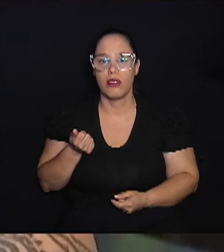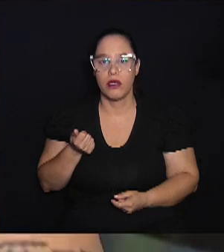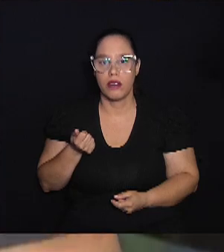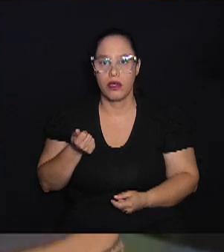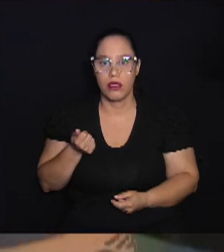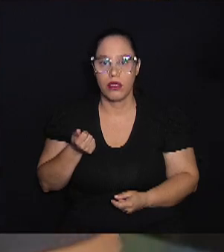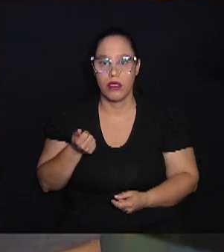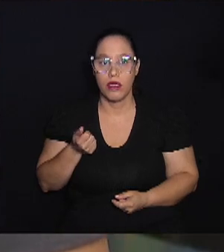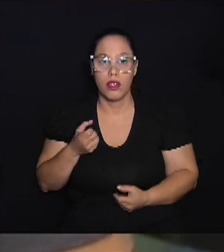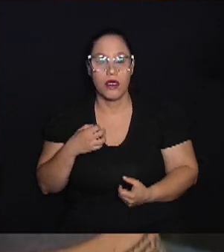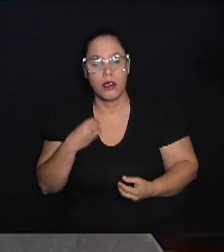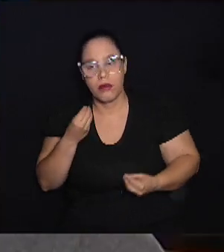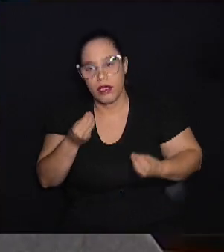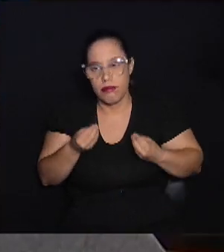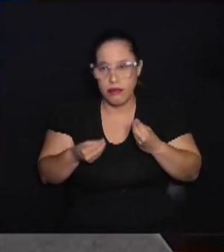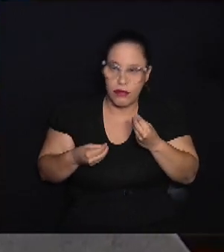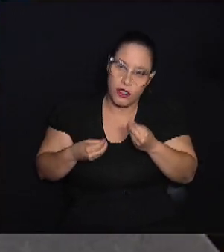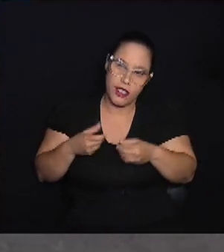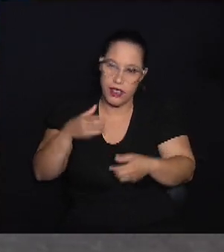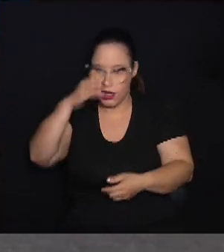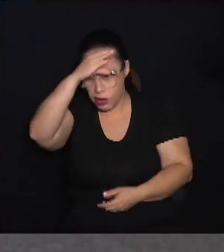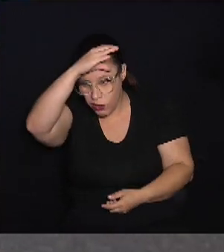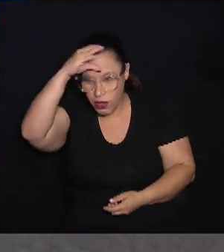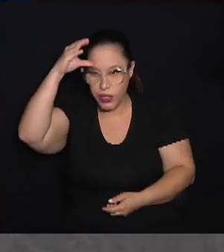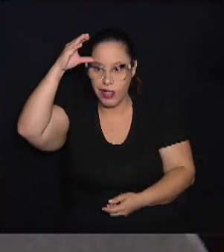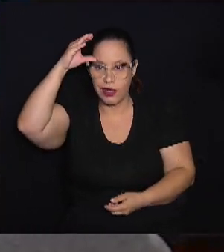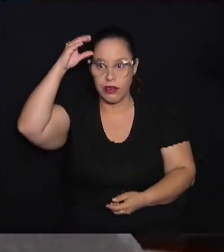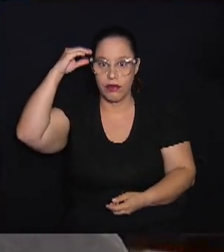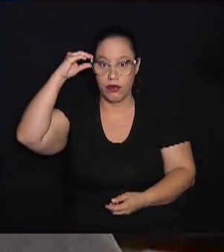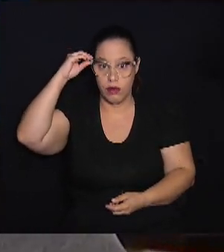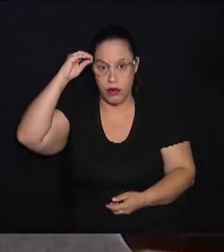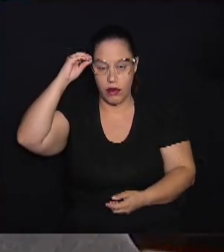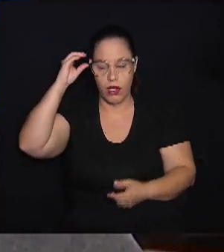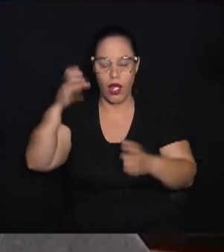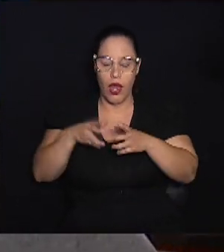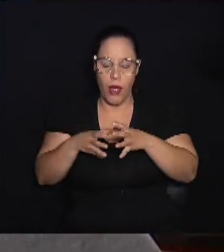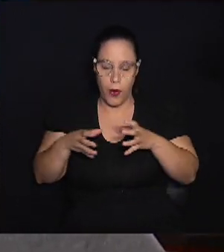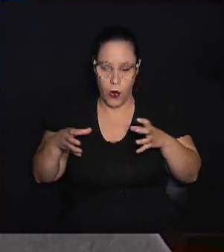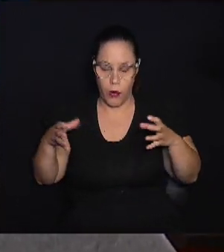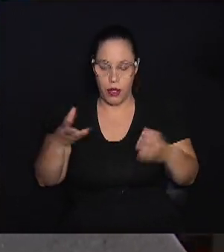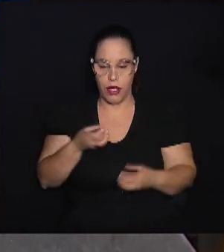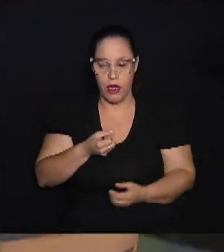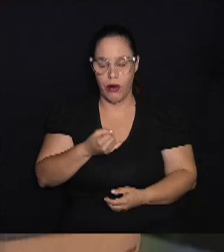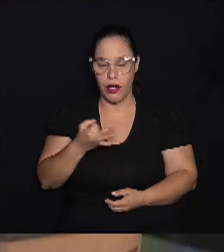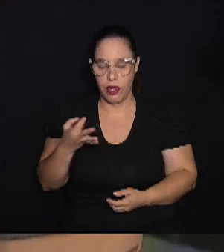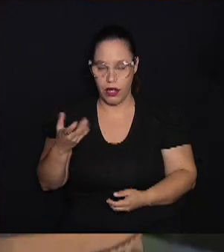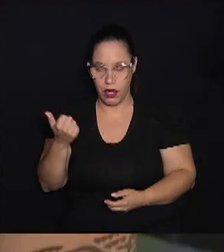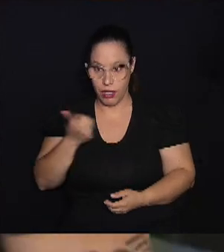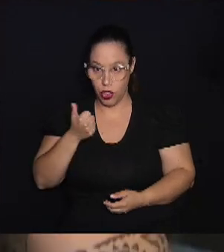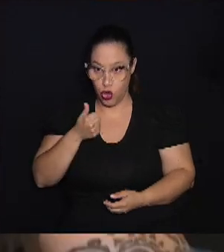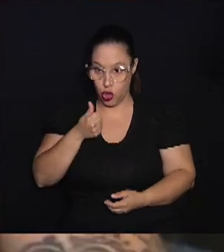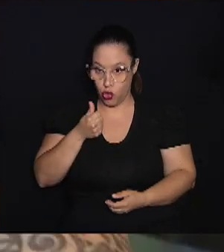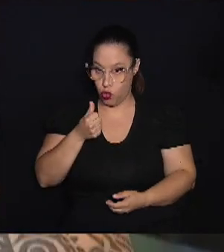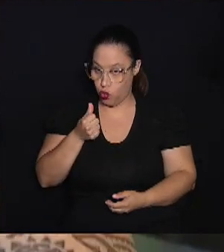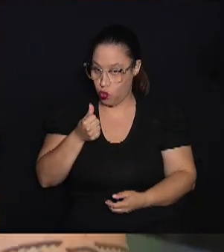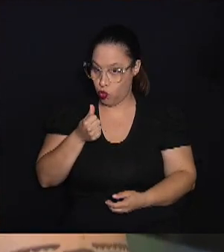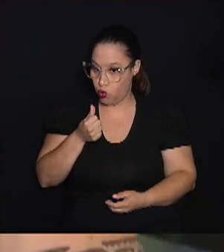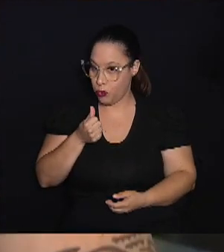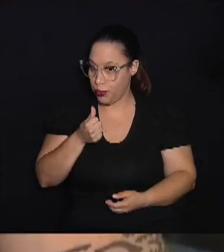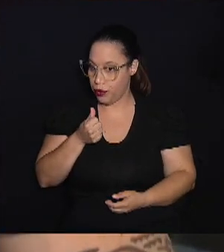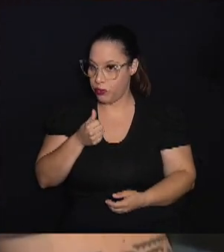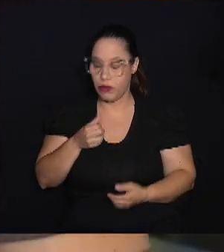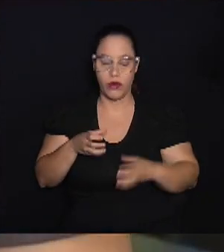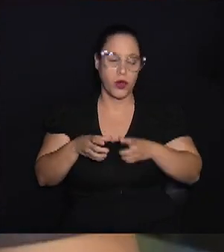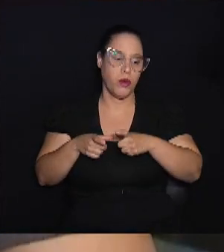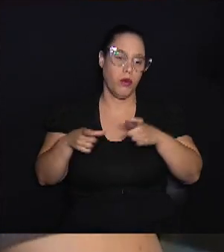de mais jeito com o cliente, né? Com certeza é aumentar a qualidade do atendimento, né? Porque com o aumento da